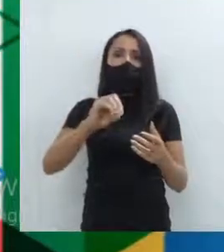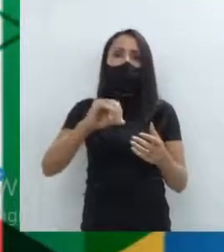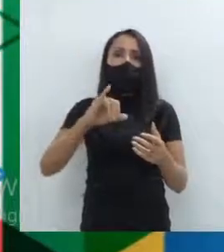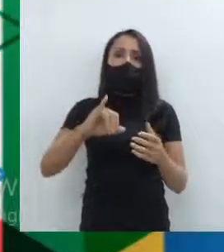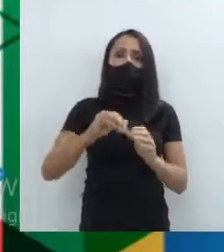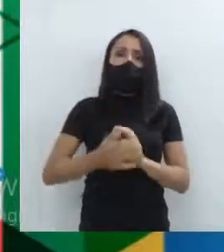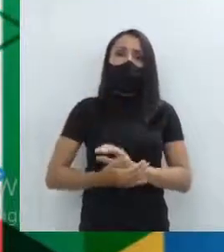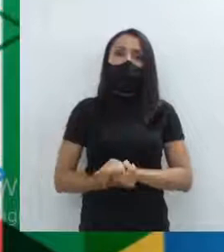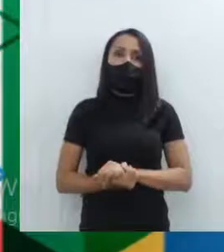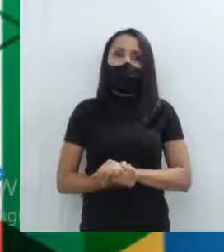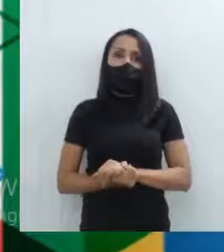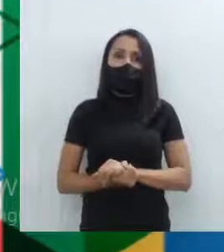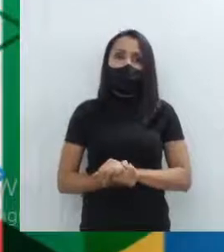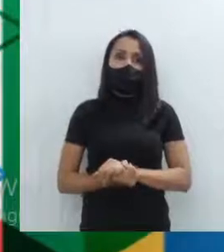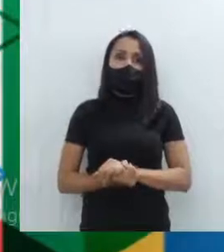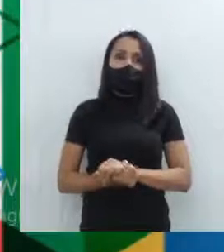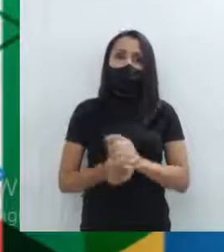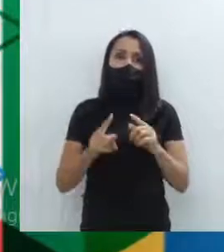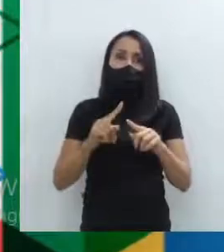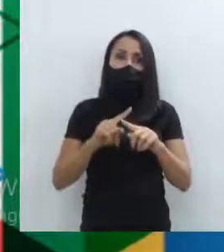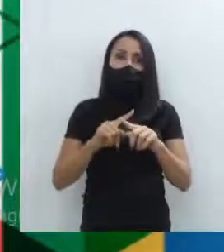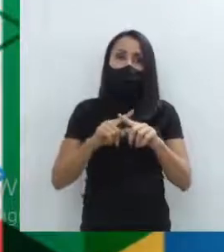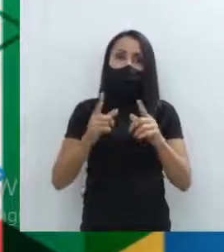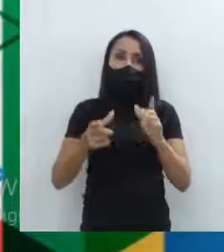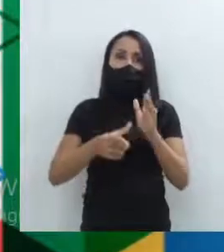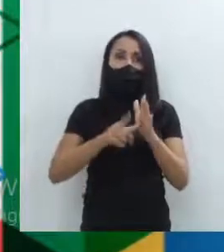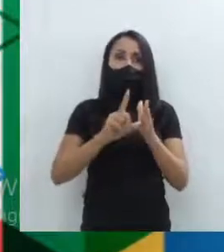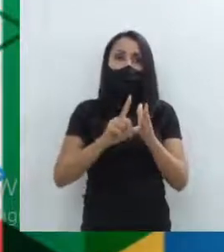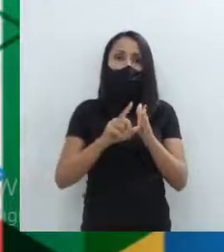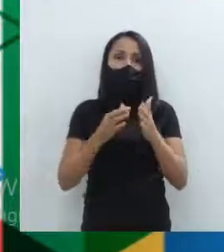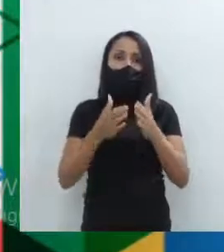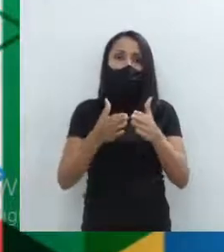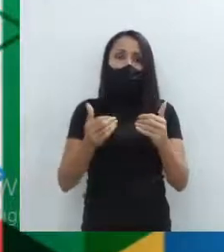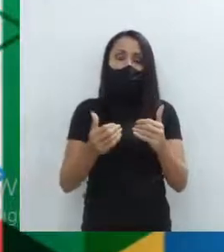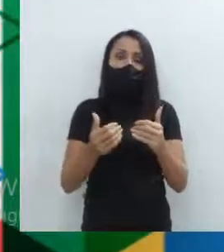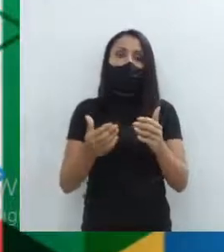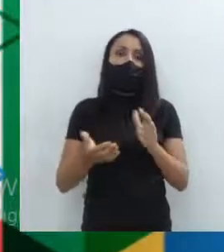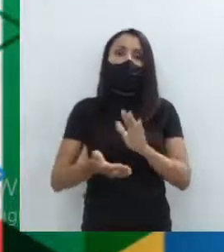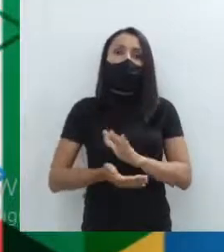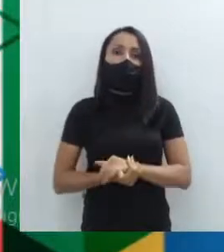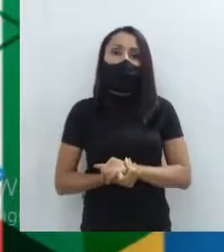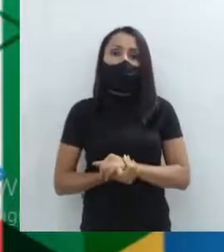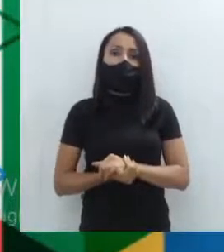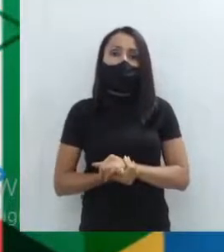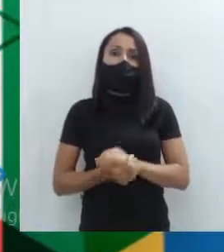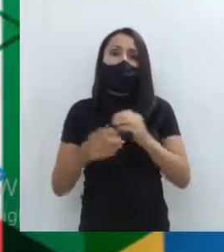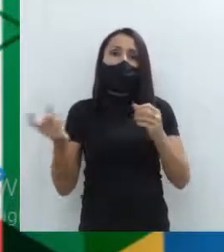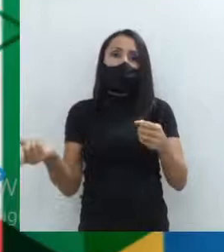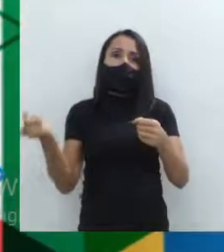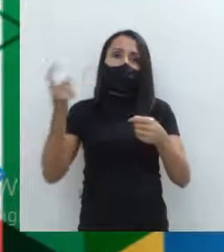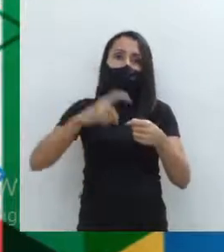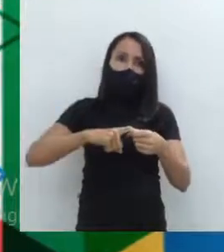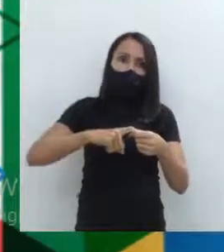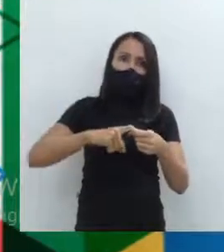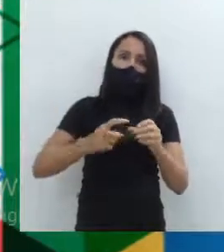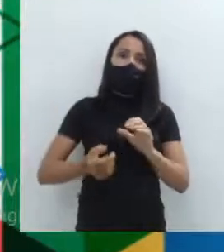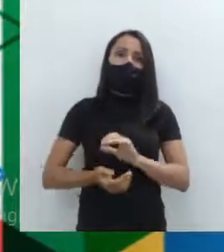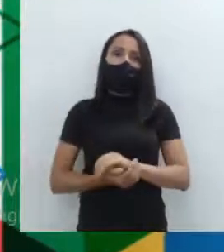vocês, mas antes, eu vou pedir aqui permissão aqui à minha chefe. Deixa eu voltar aqui